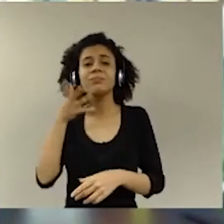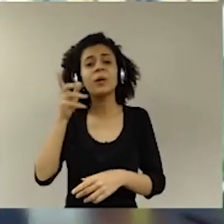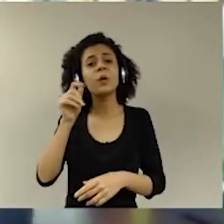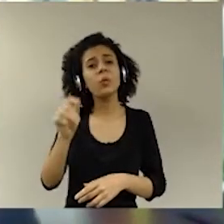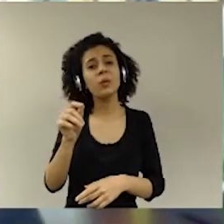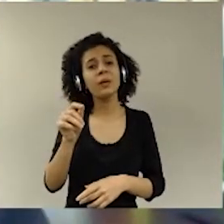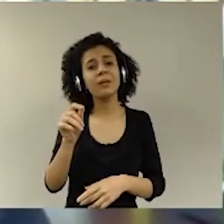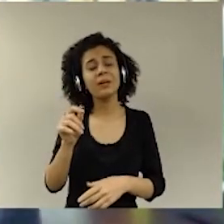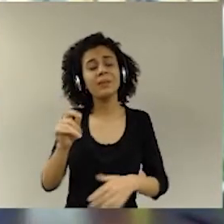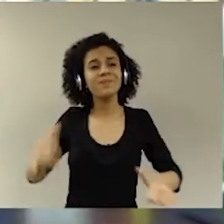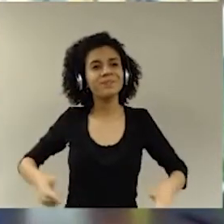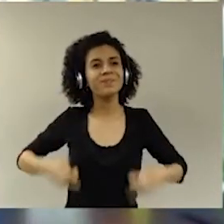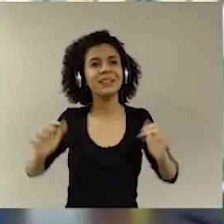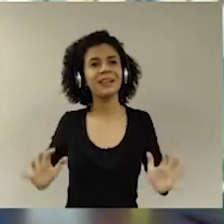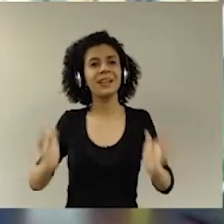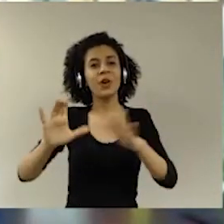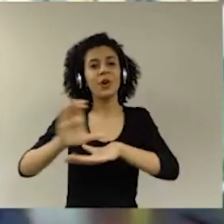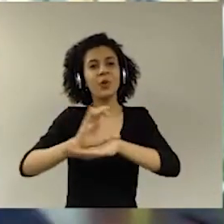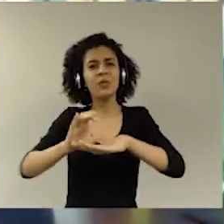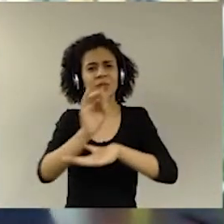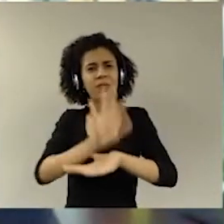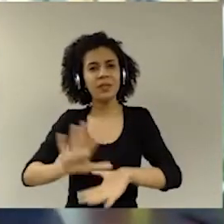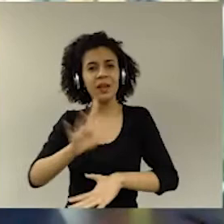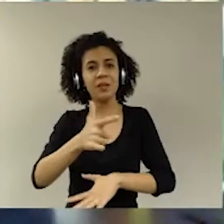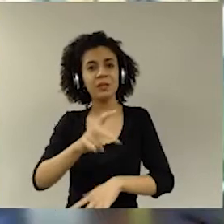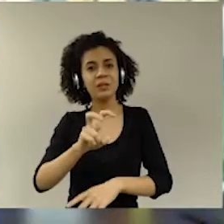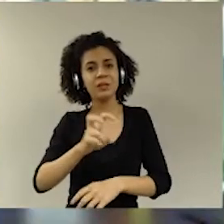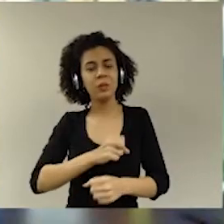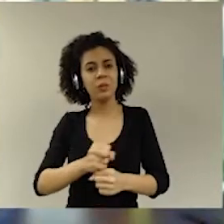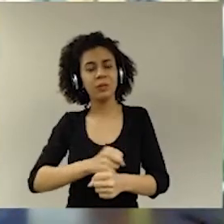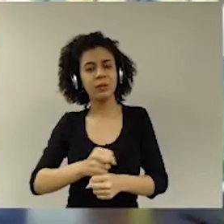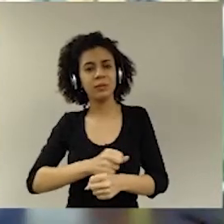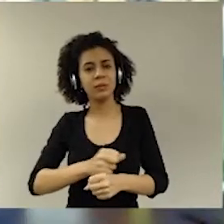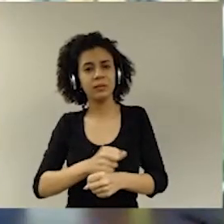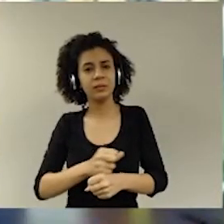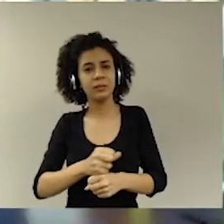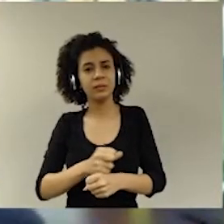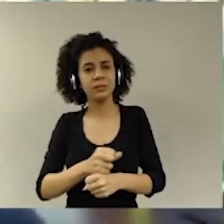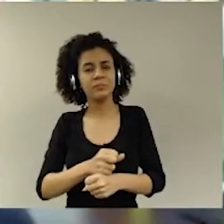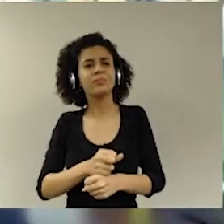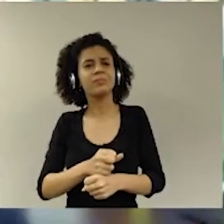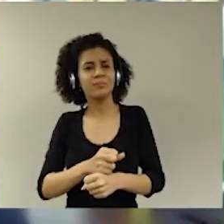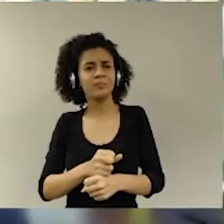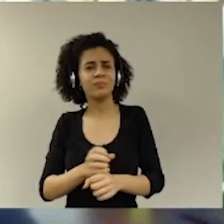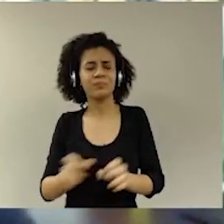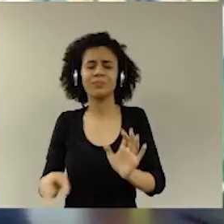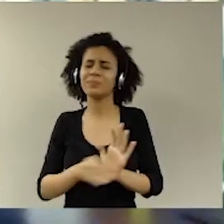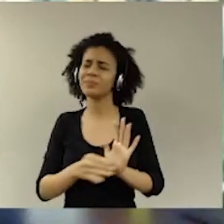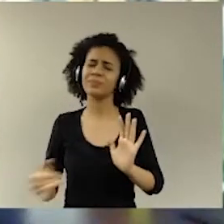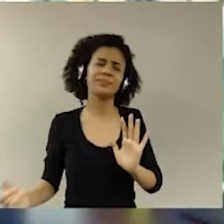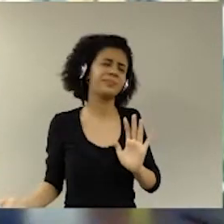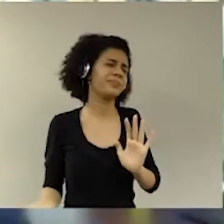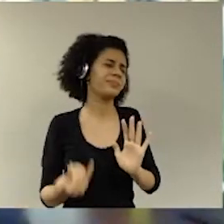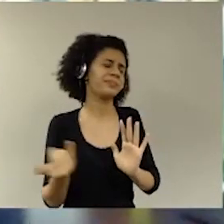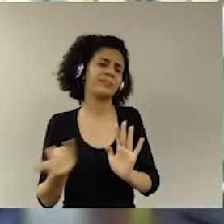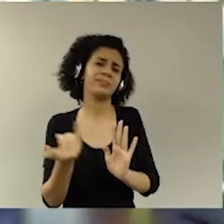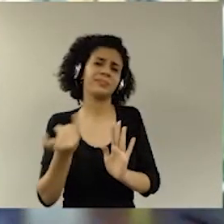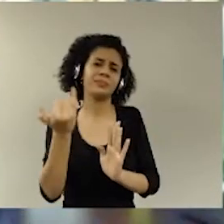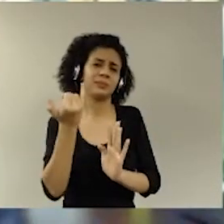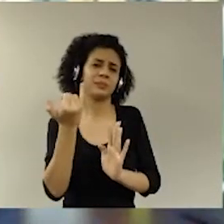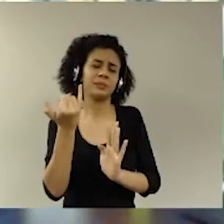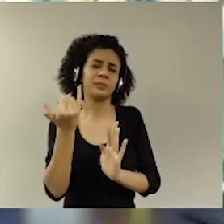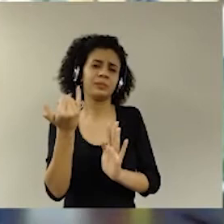se festejar a Constituição Federal nos seus 25 anos como um elemento extremamente importante